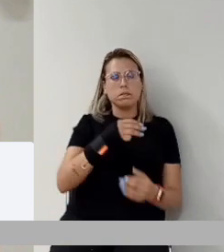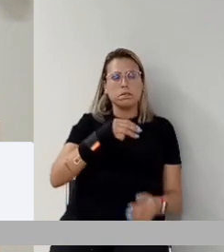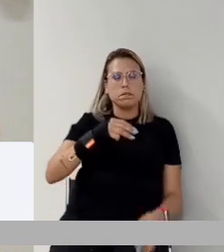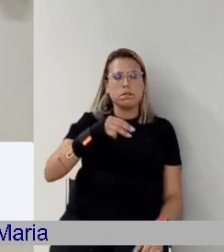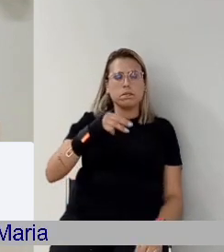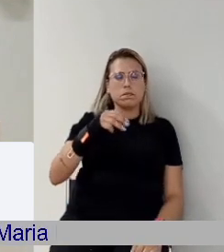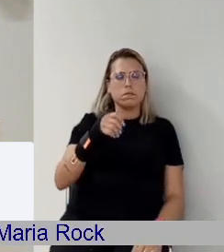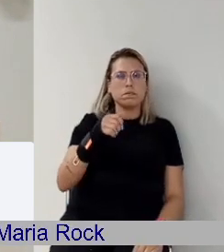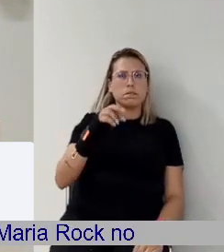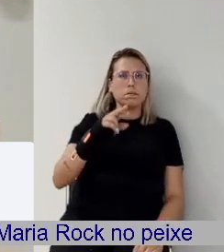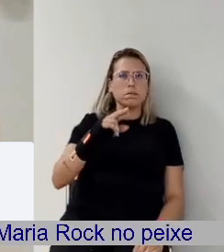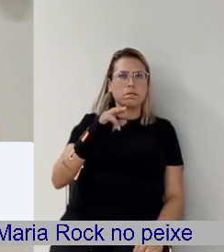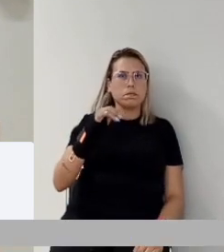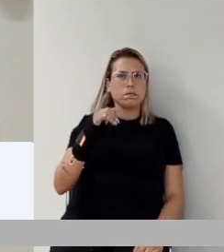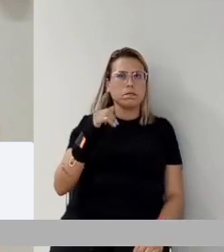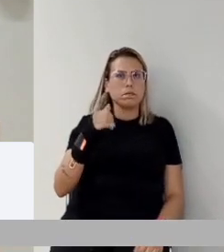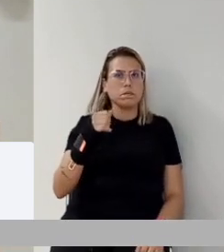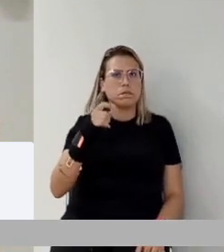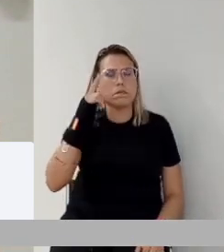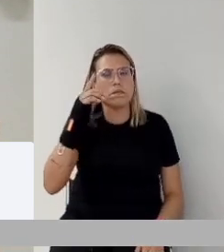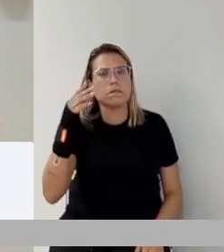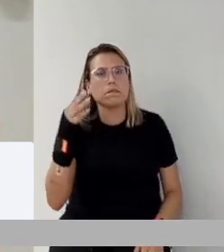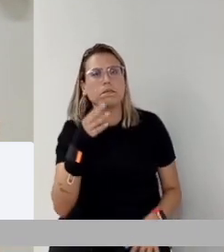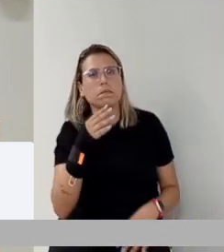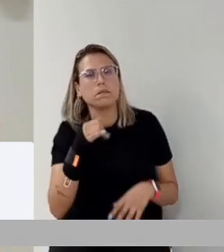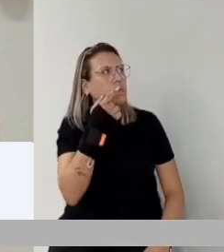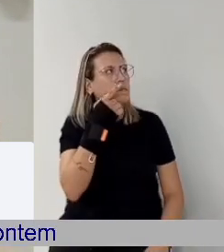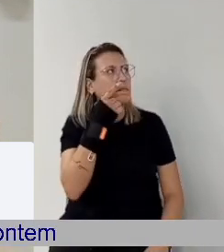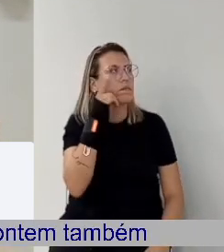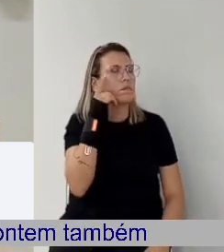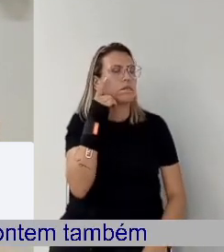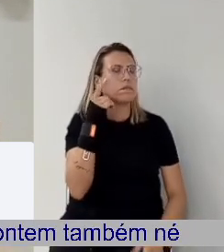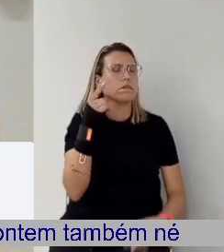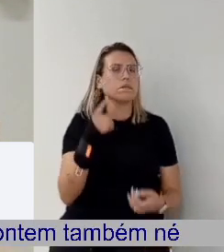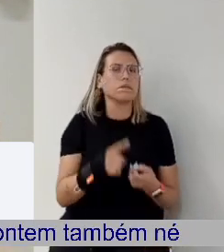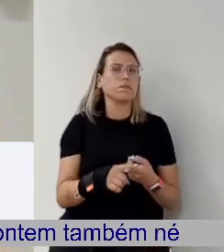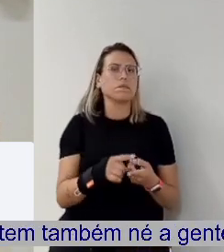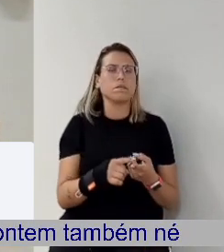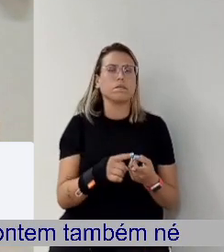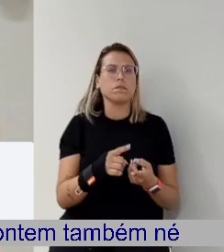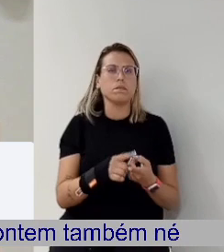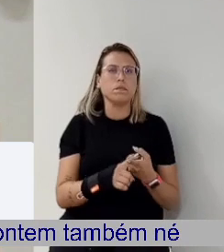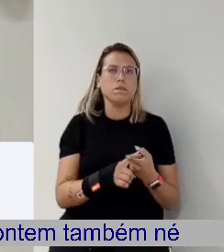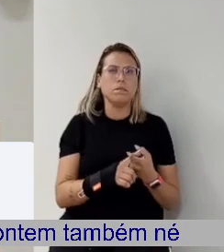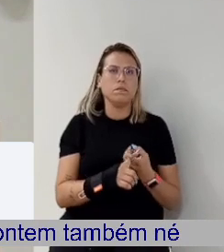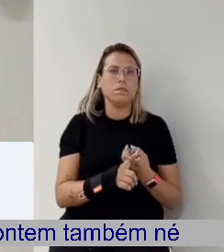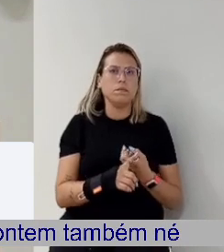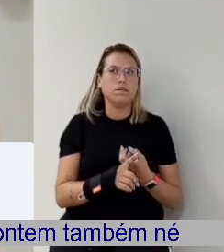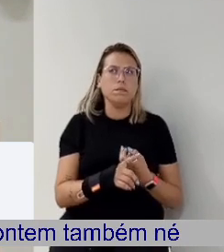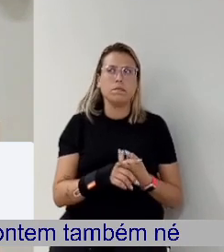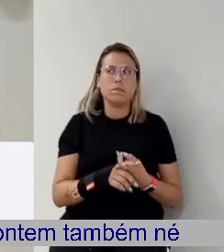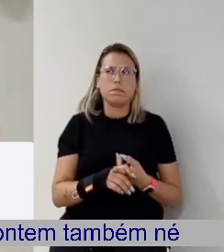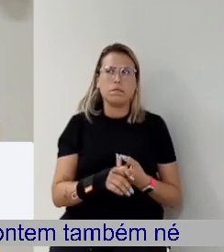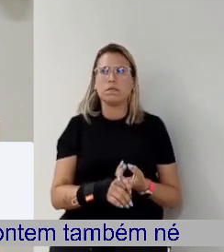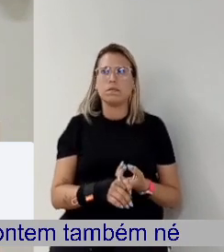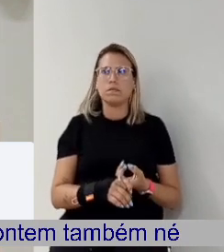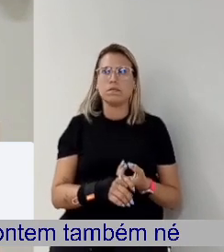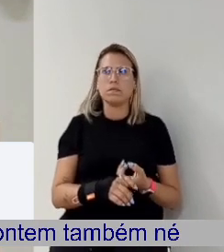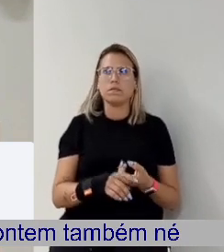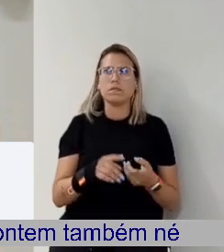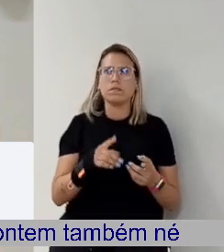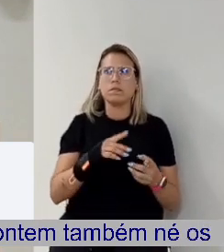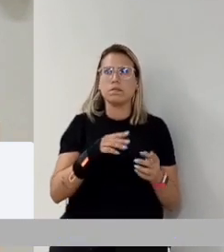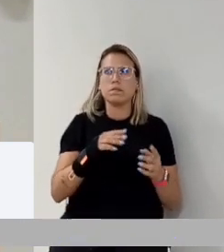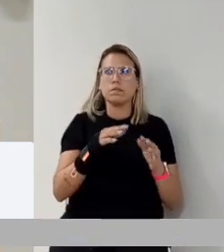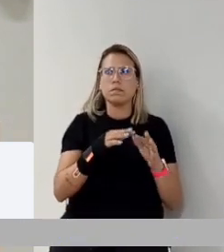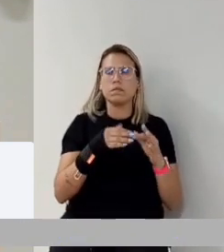Roque no peixe gordo que faleceu essa semana e ontem também né a gente manda nossos sentimentos de pesar a Aos familiares